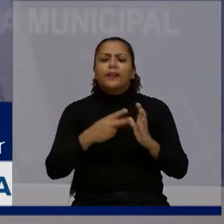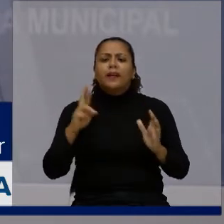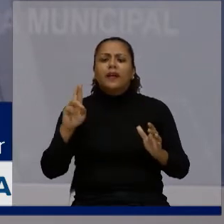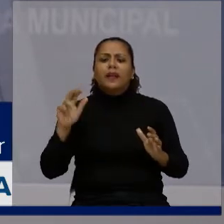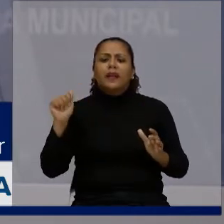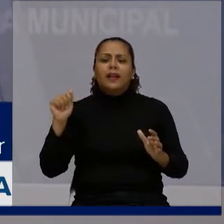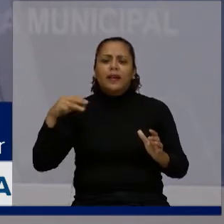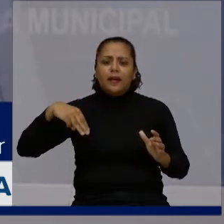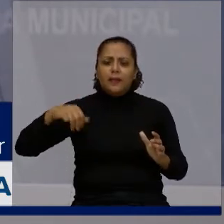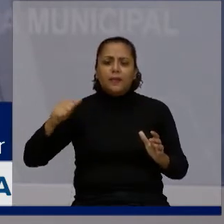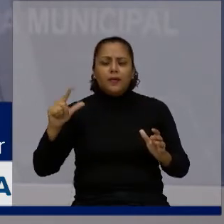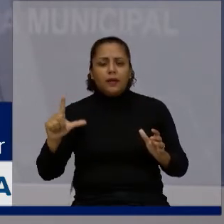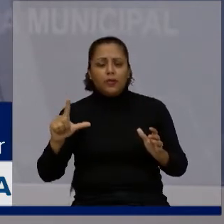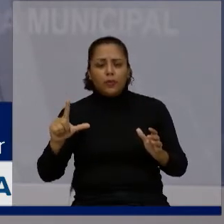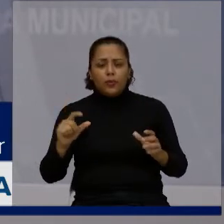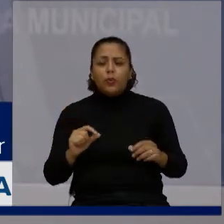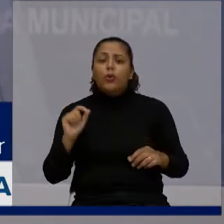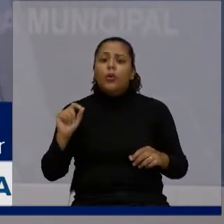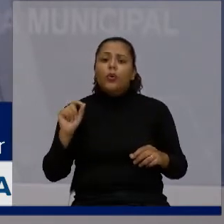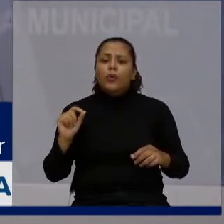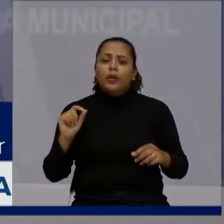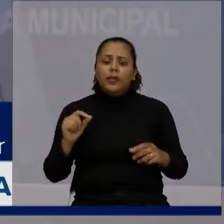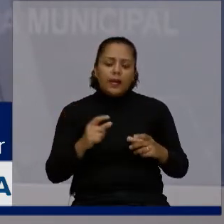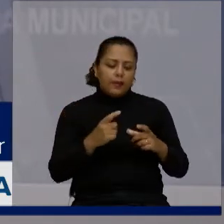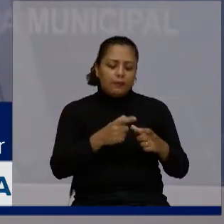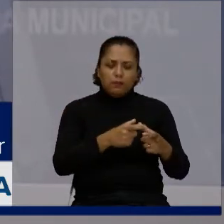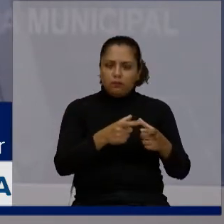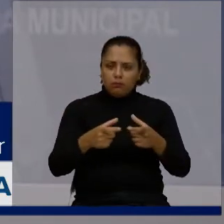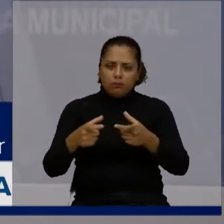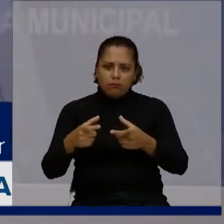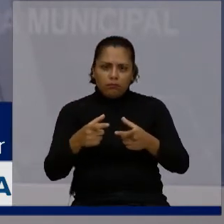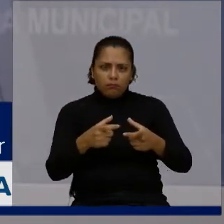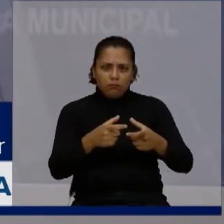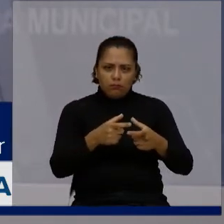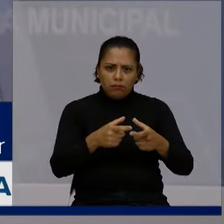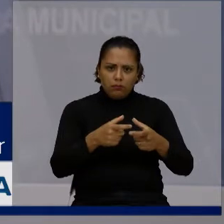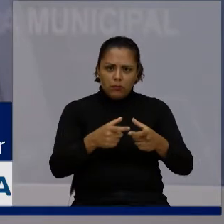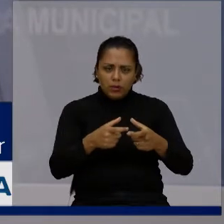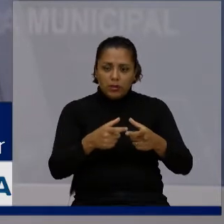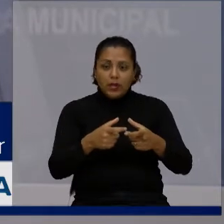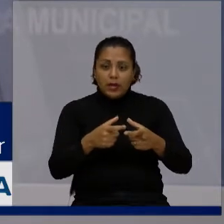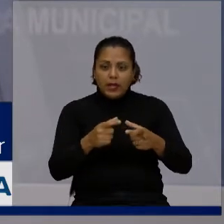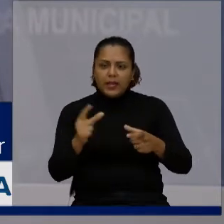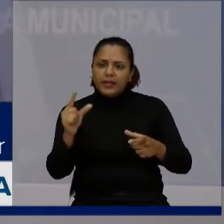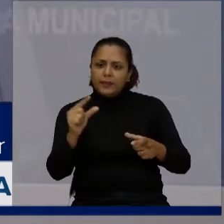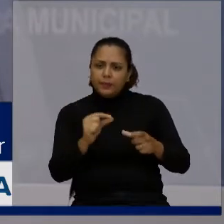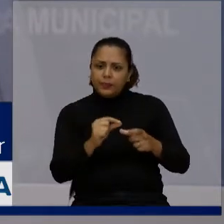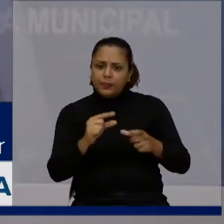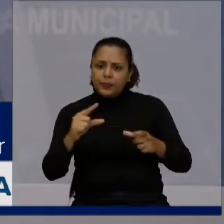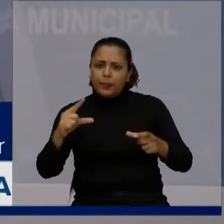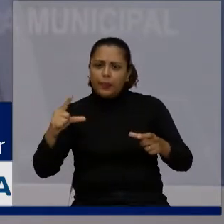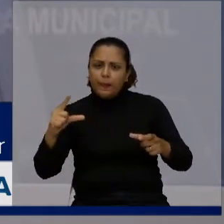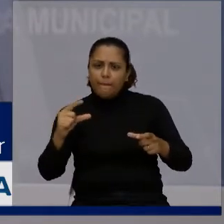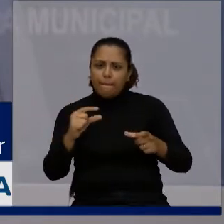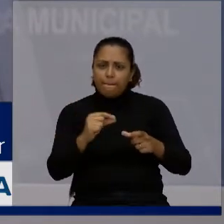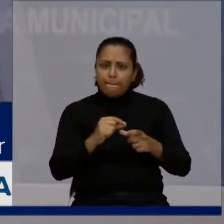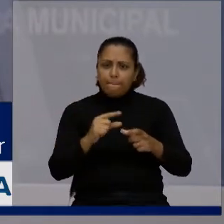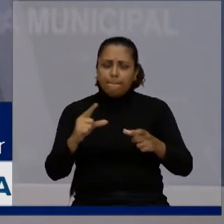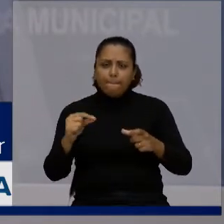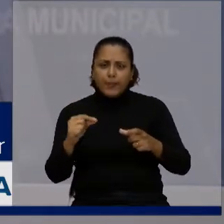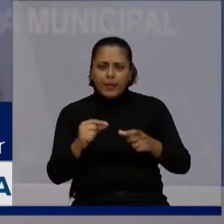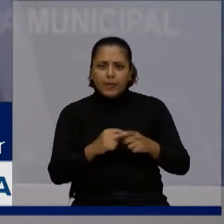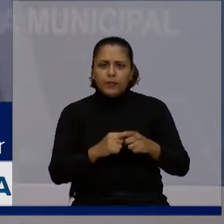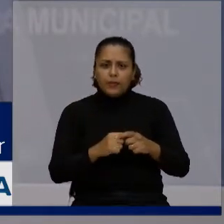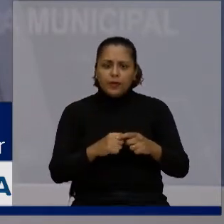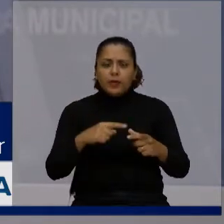conector, aquele aparelho, aquele que está lá no seu cavalete, o medidor, é chamado de ramal. Às vezes